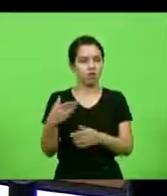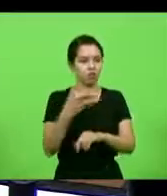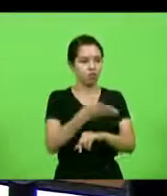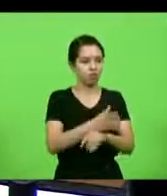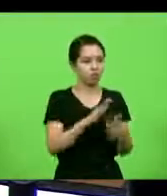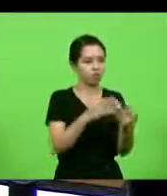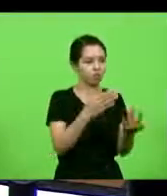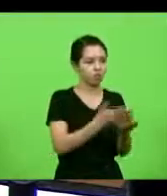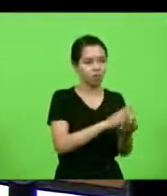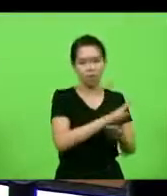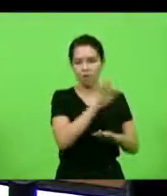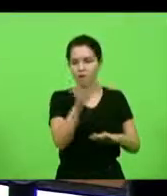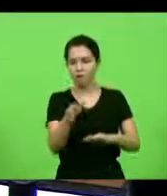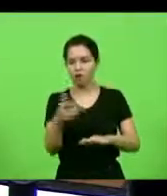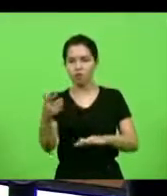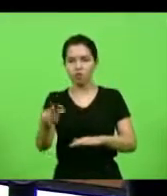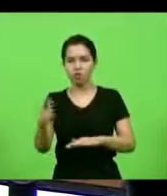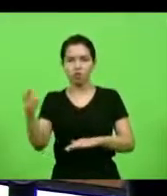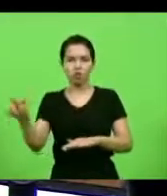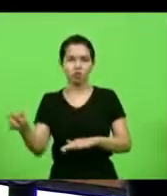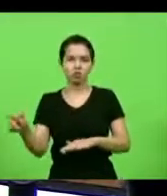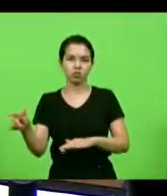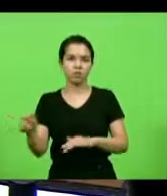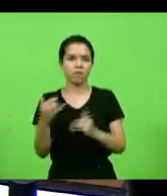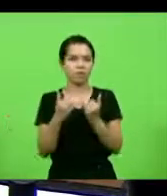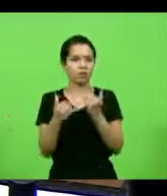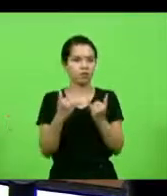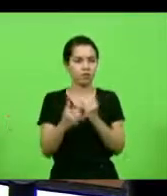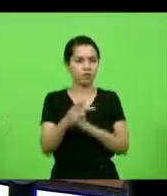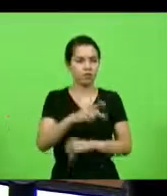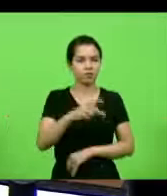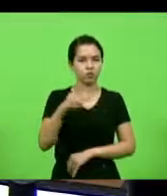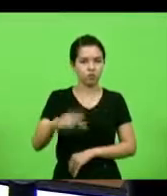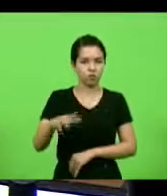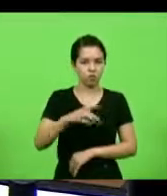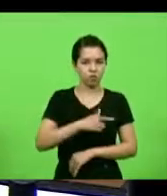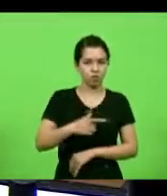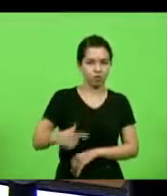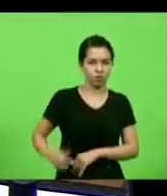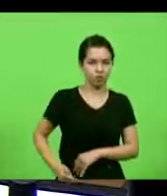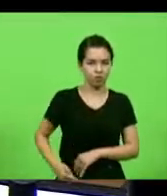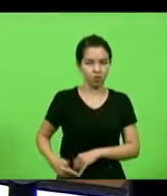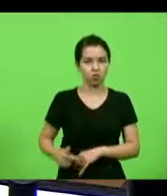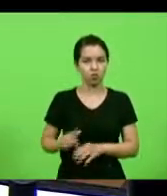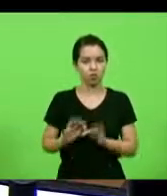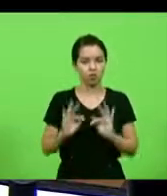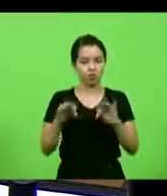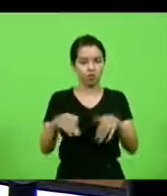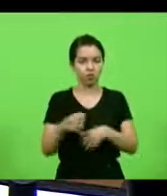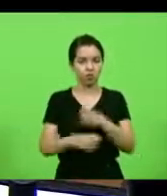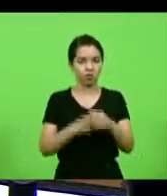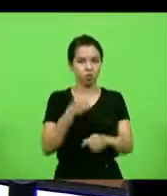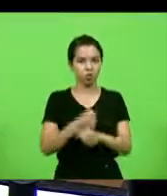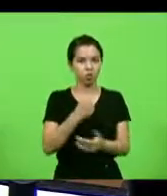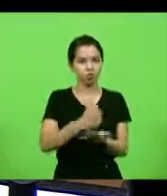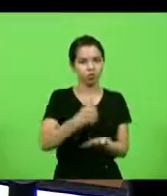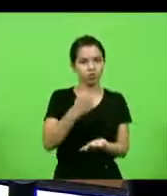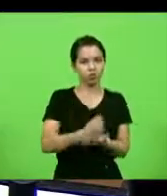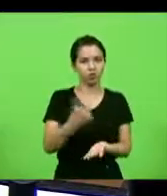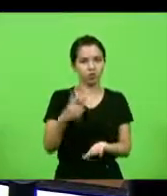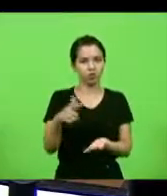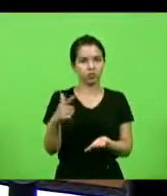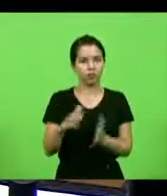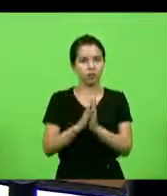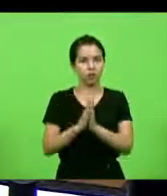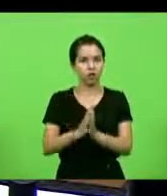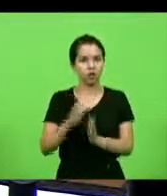outra. Metade dos professores da rede estadual, final do ano, estão sem contratos, implorando a Deus que tenha